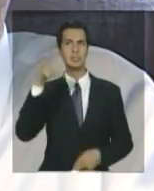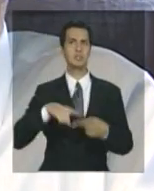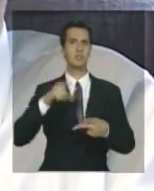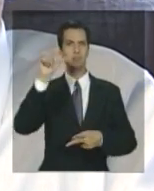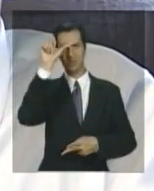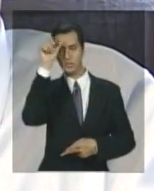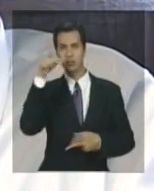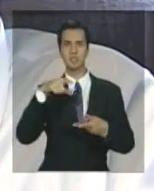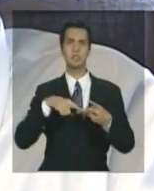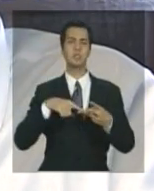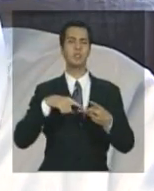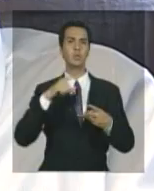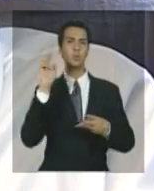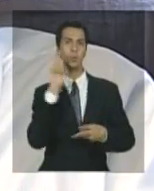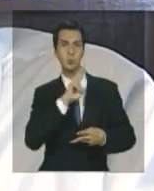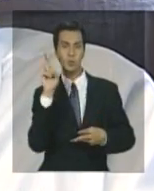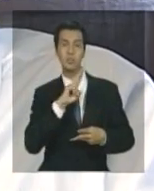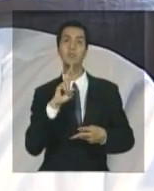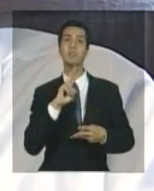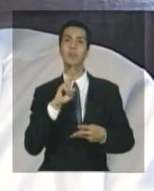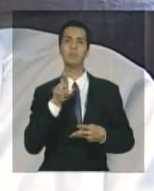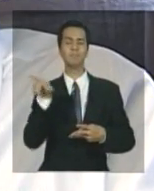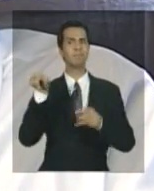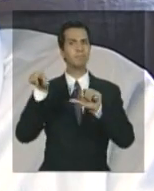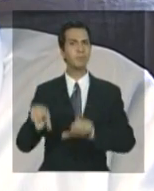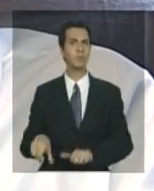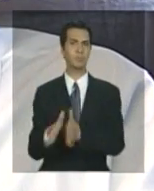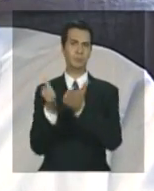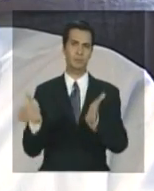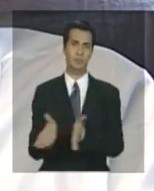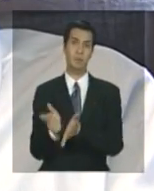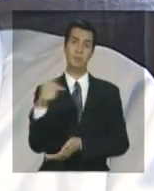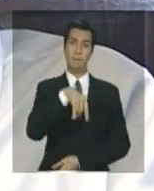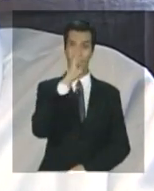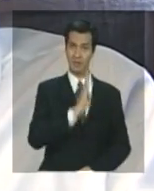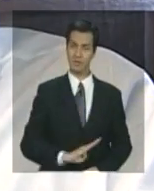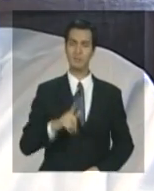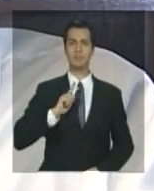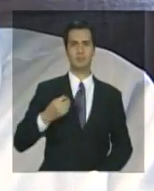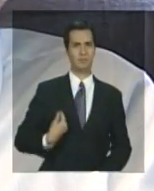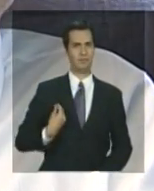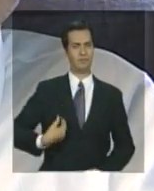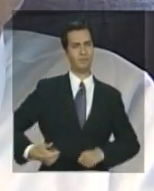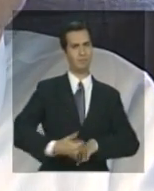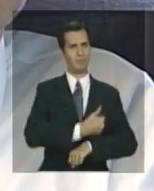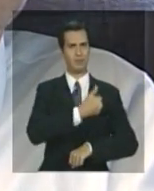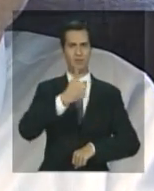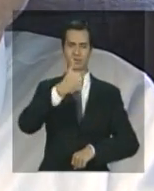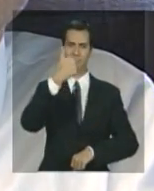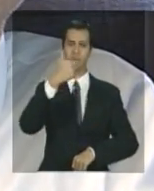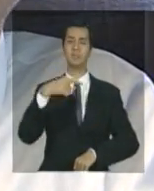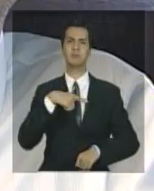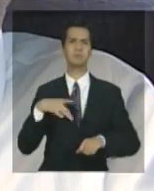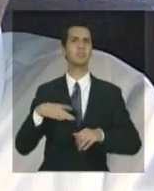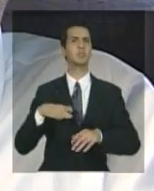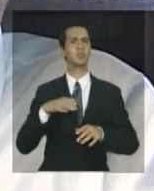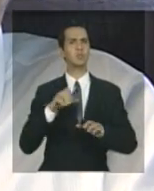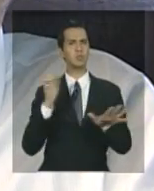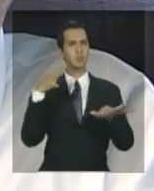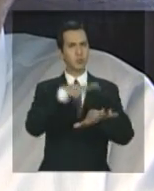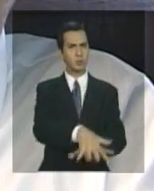Rússia. A população brasileira hoje vive um nível de vida muito melhor, de uma integração